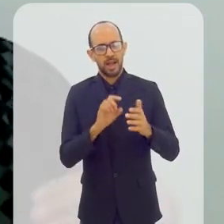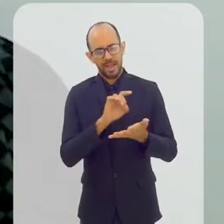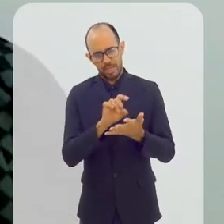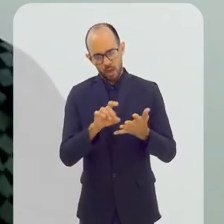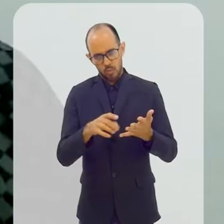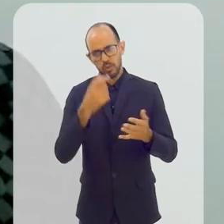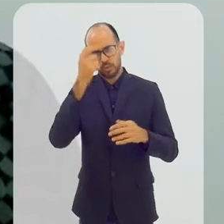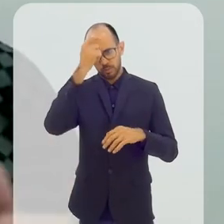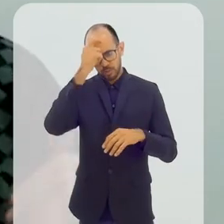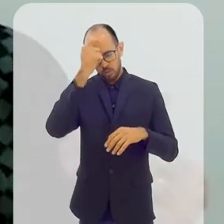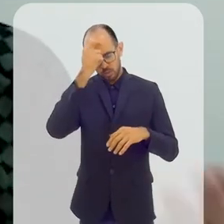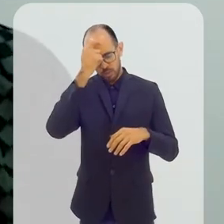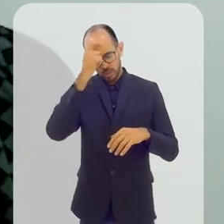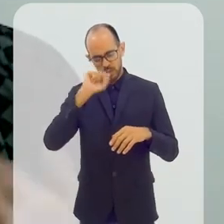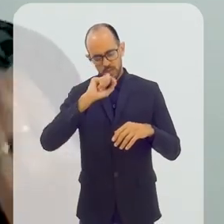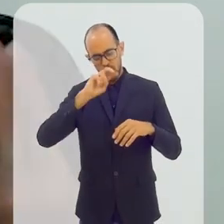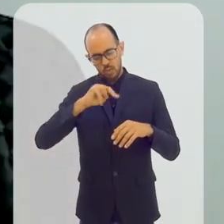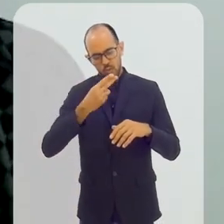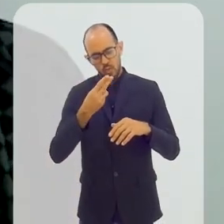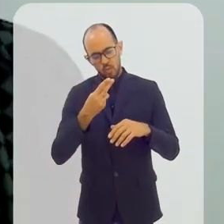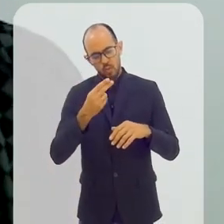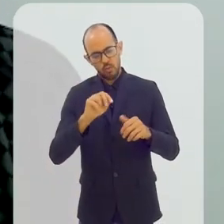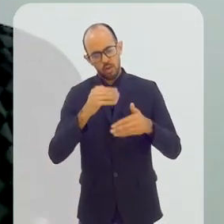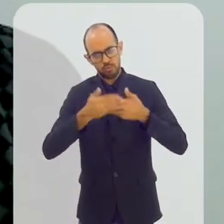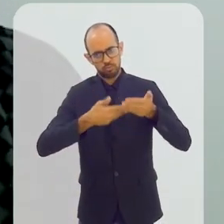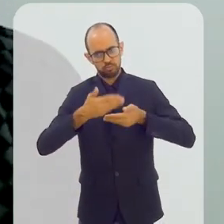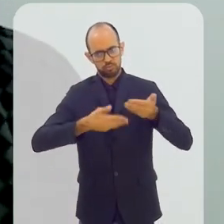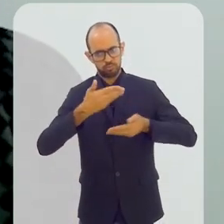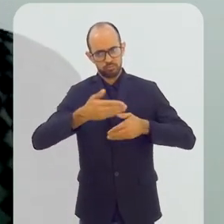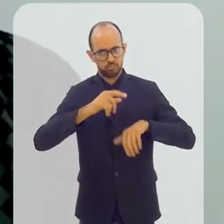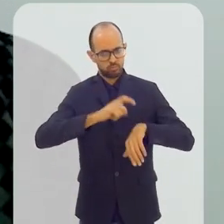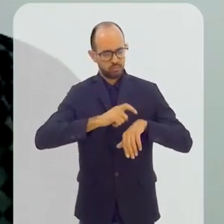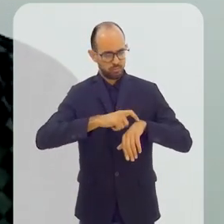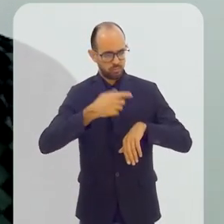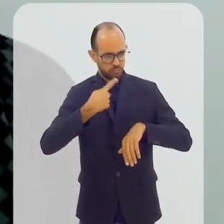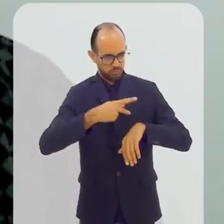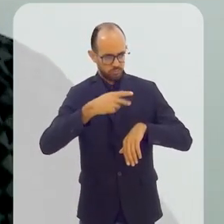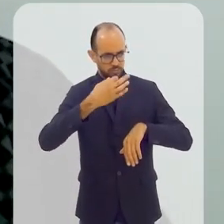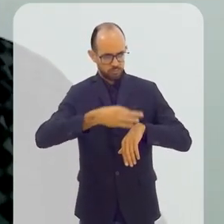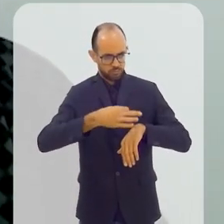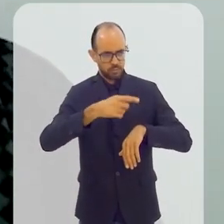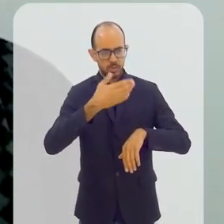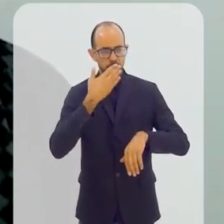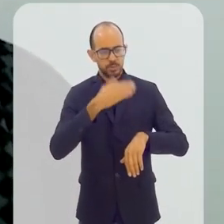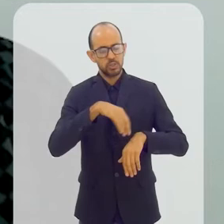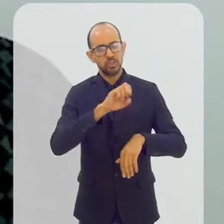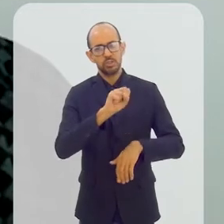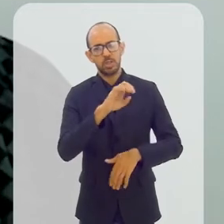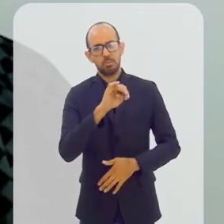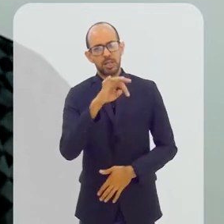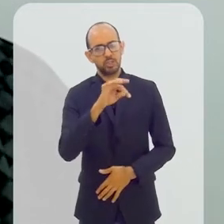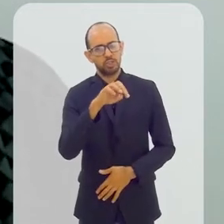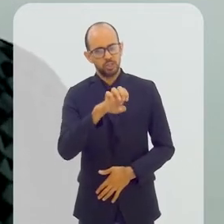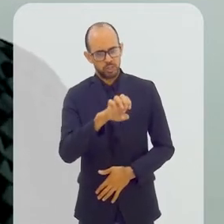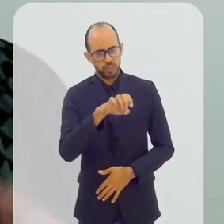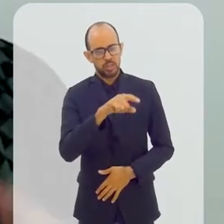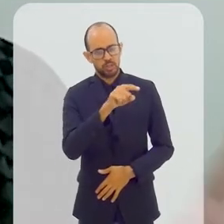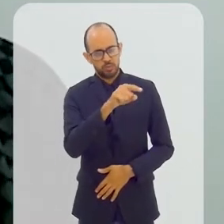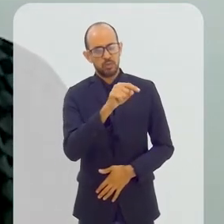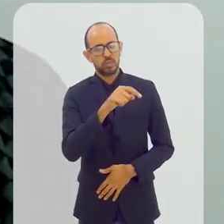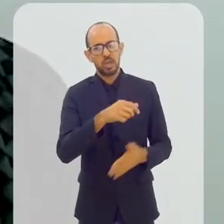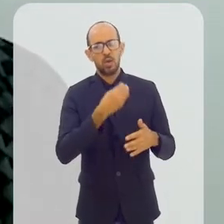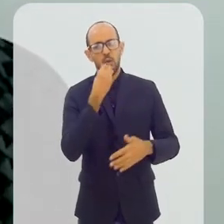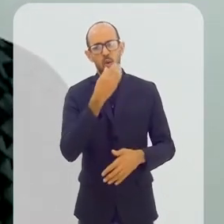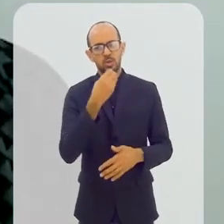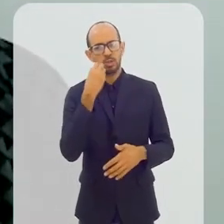Cada um vai tomando a consciência ou vai se engajando, no seu tempo. Queria que você falasse um pouquinho, Sabatini, sobre como é que foi a